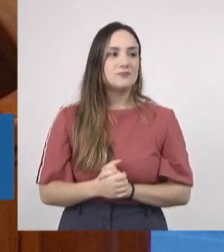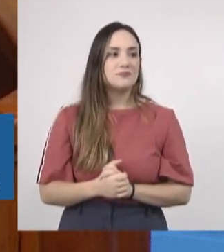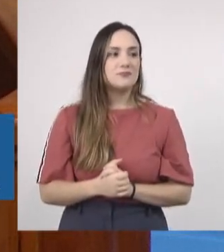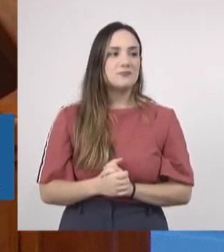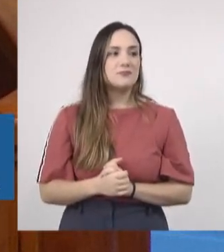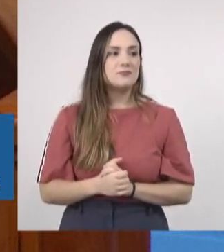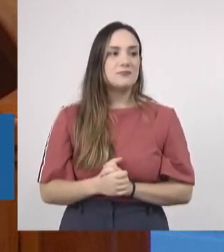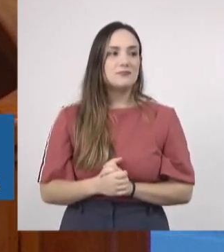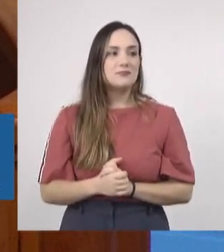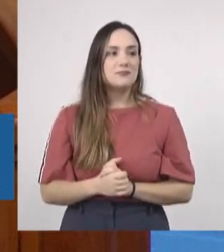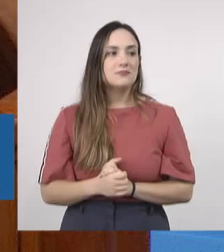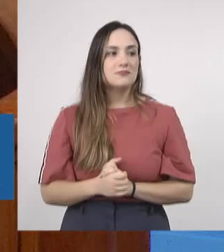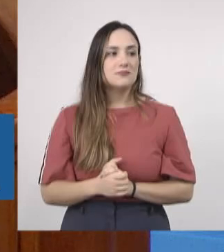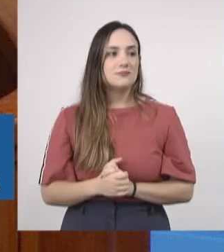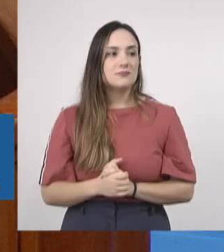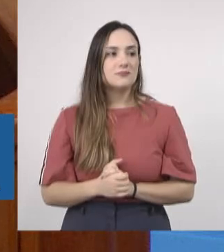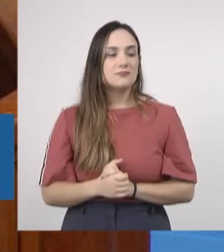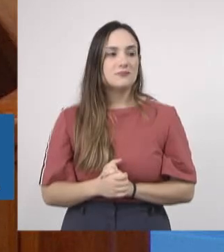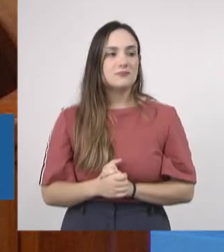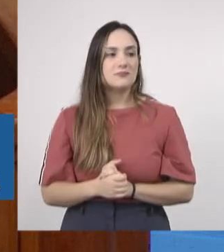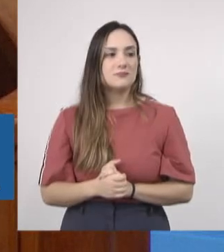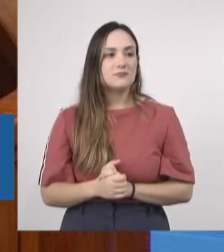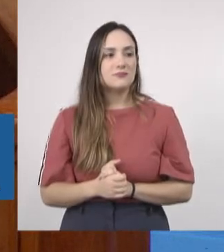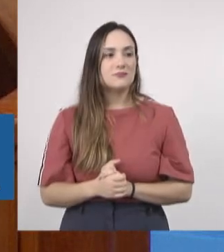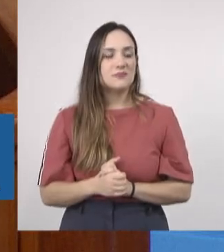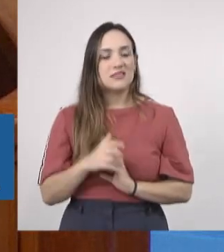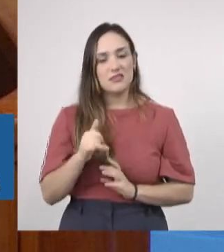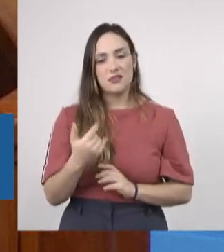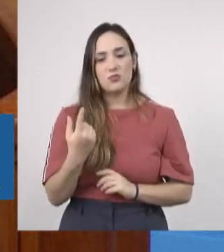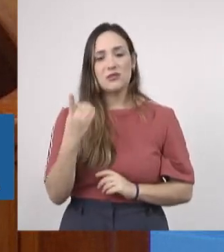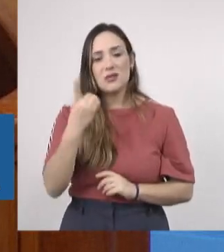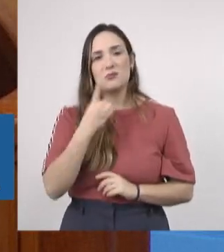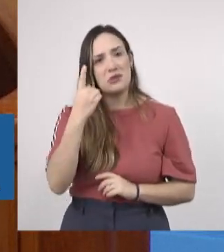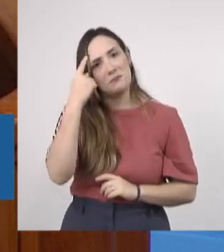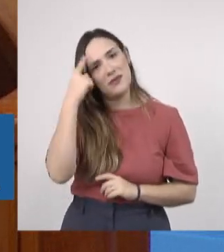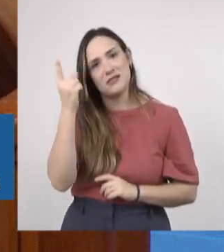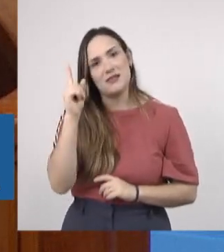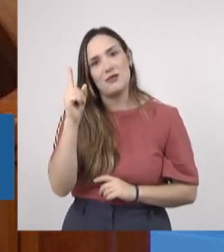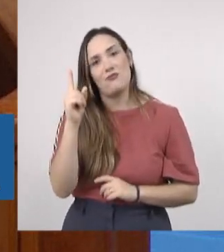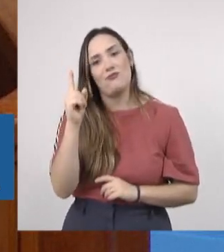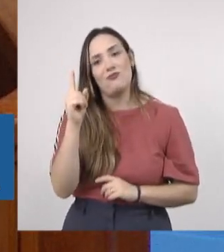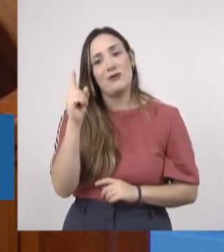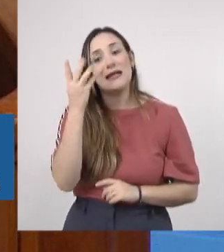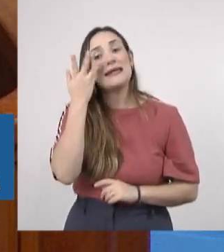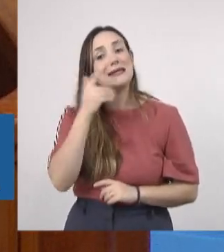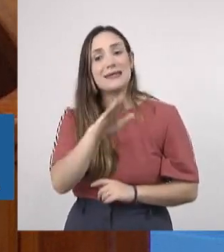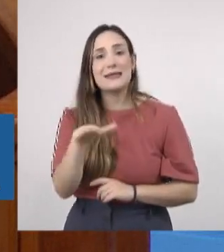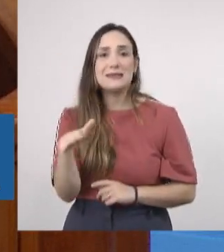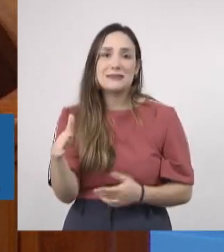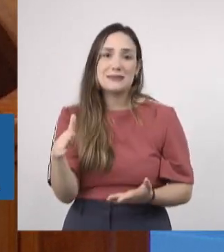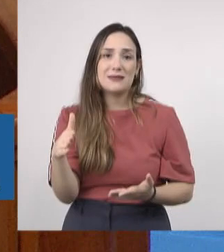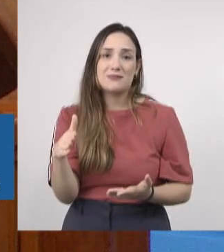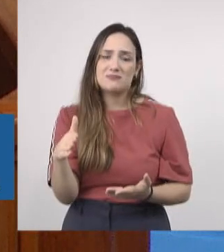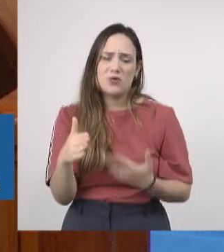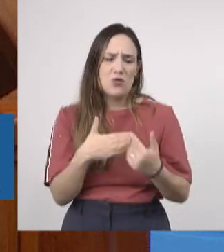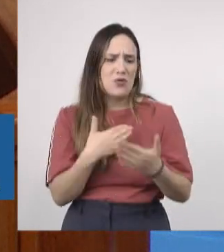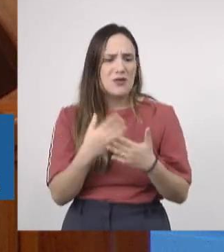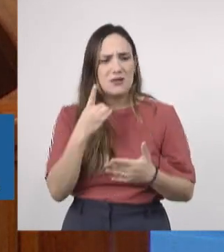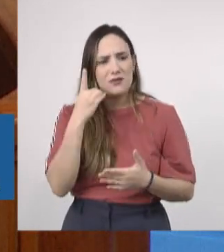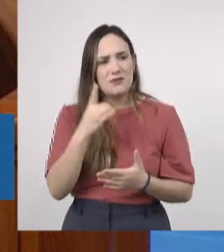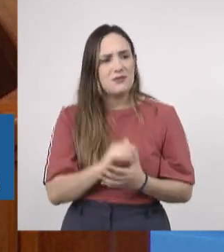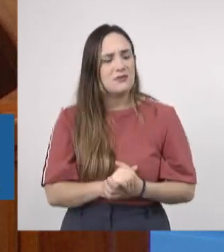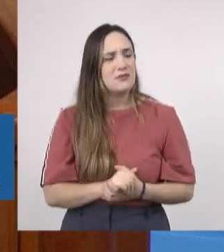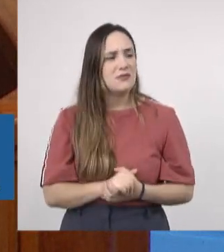que um deputado sem pensar nas crianças, tanto estadual quanto federal,